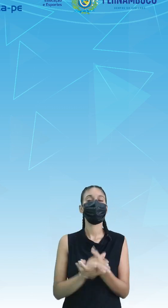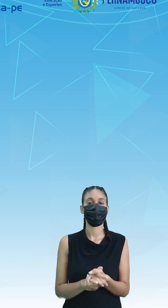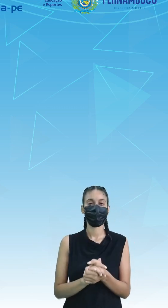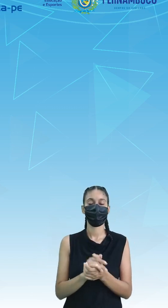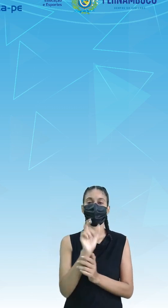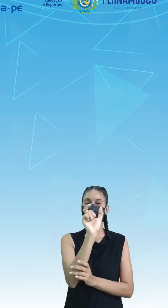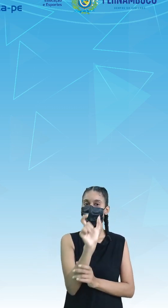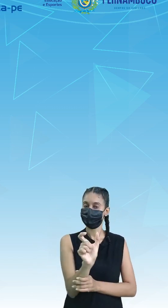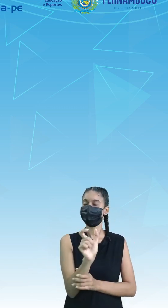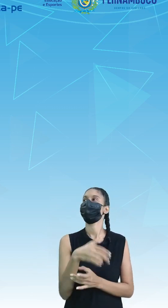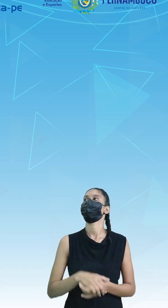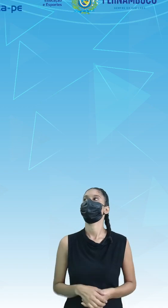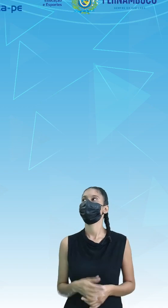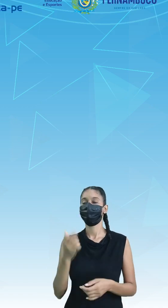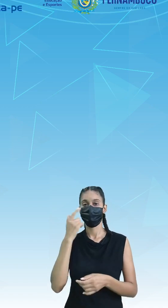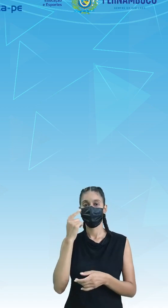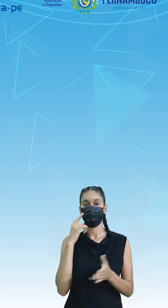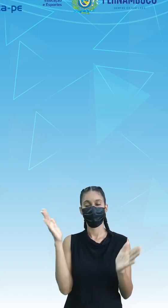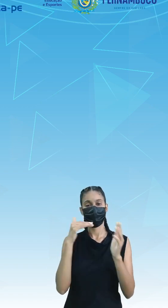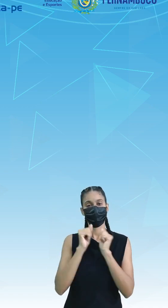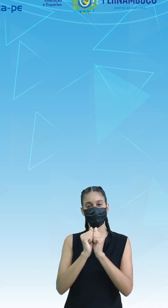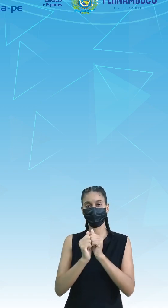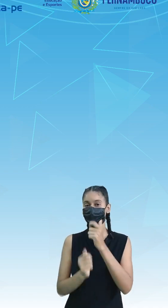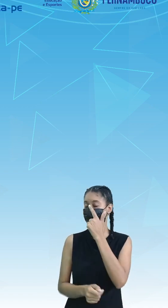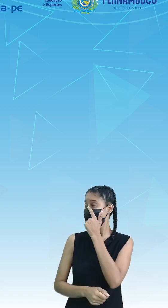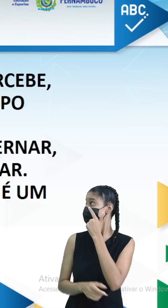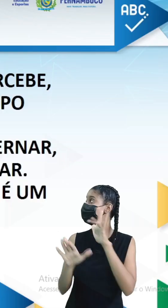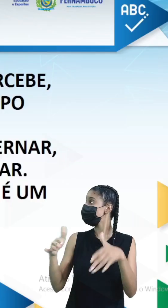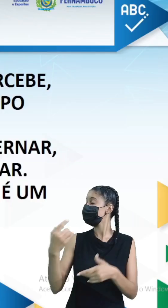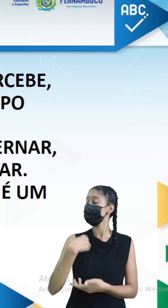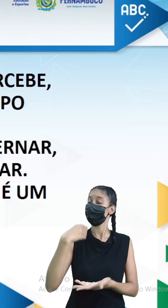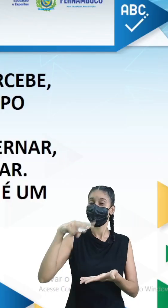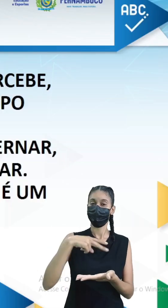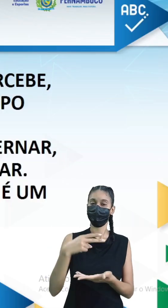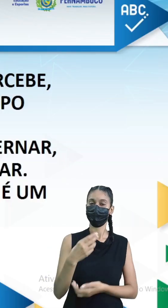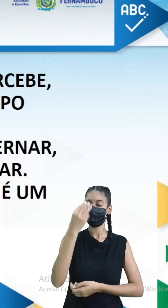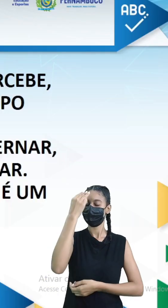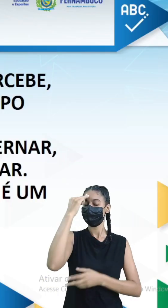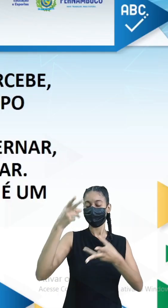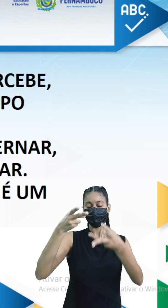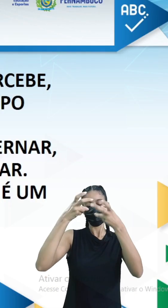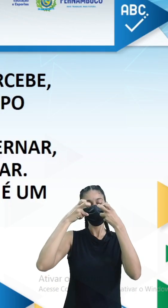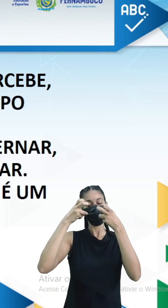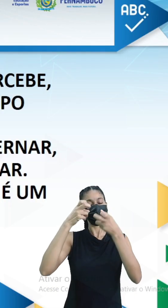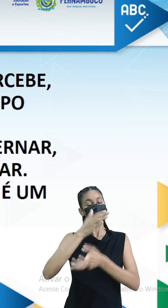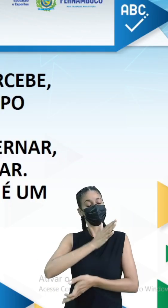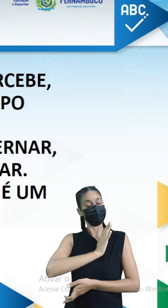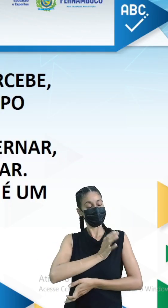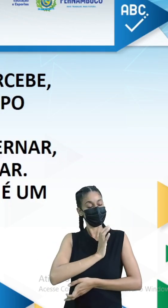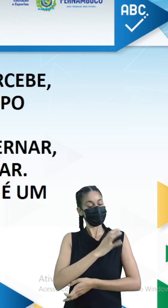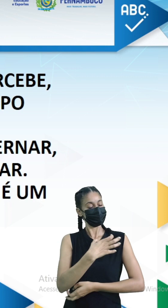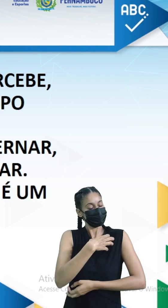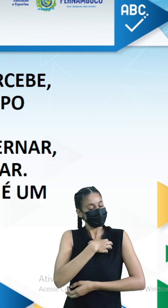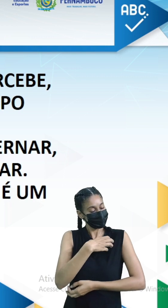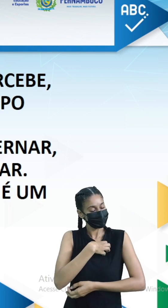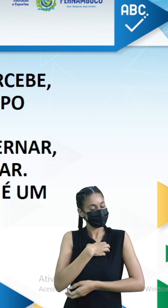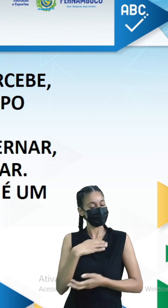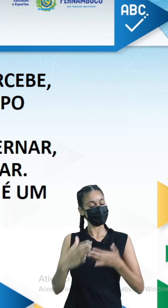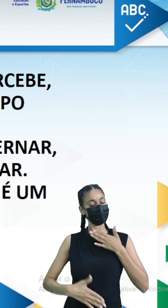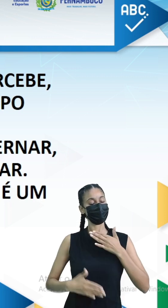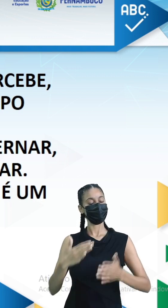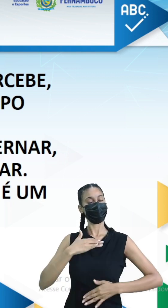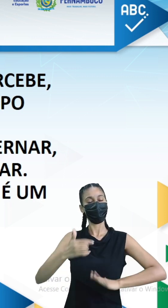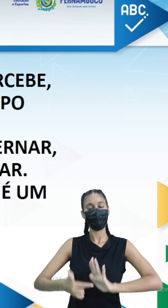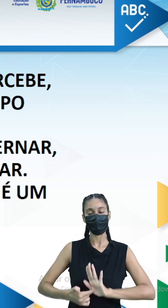tais palavras. Acompanhem comigo. Quando eu danço, minha mente percebe, o meu coração sente e o meu